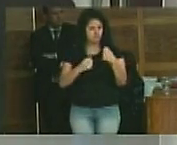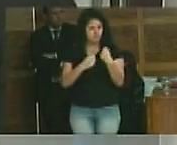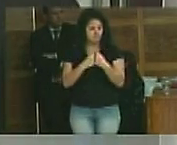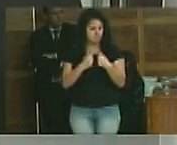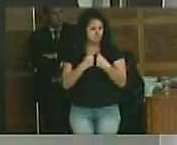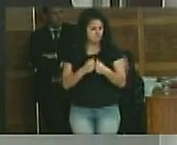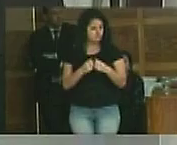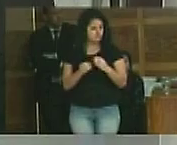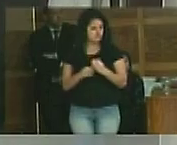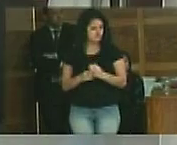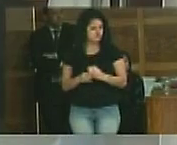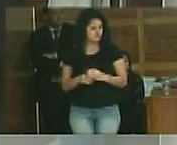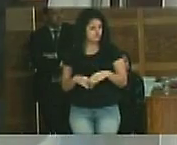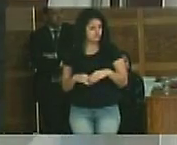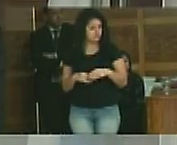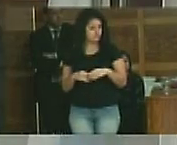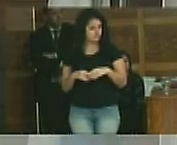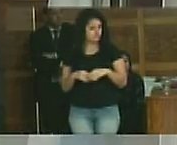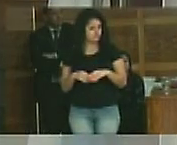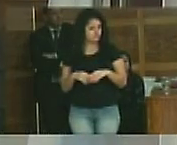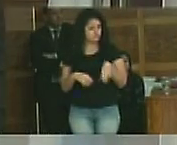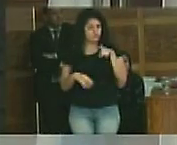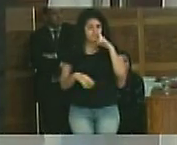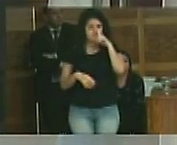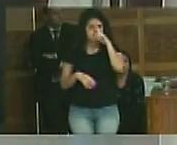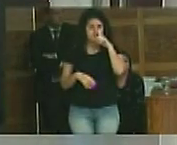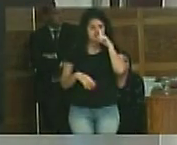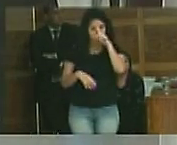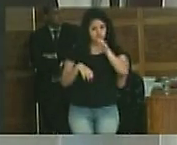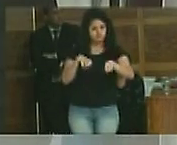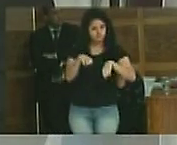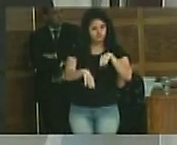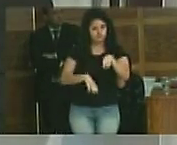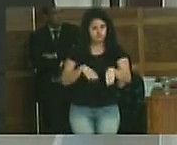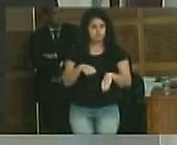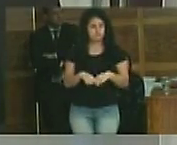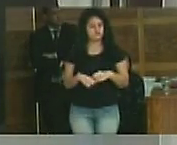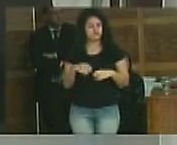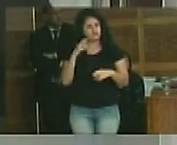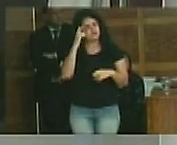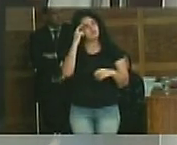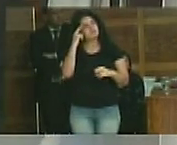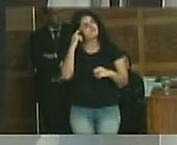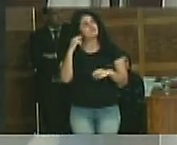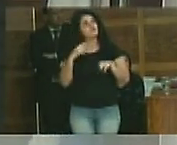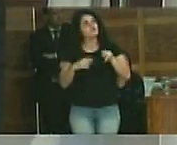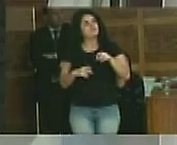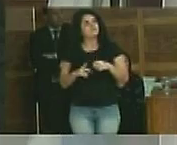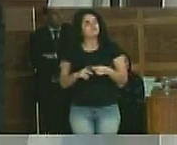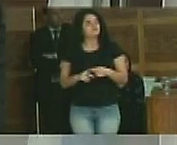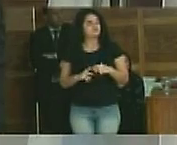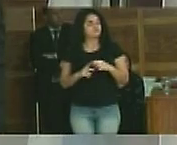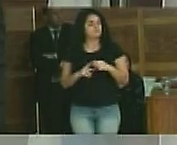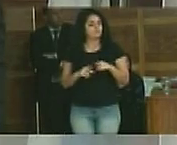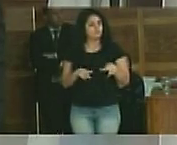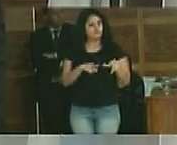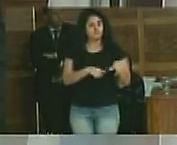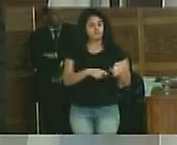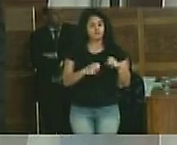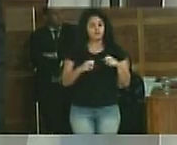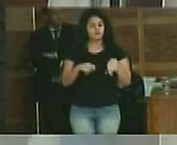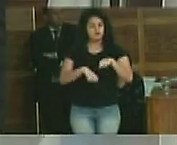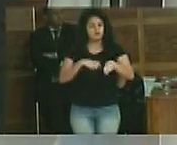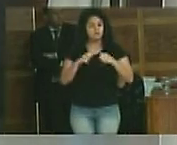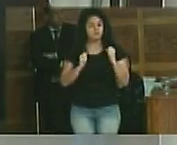motocicleta, passa, ou seja, oferecendo risco aos ciclistas que praticam o seu esporte. O único lugar onde o ciclista pode praticar